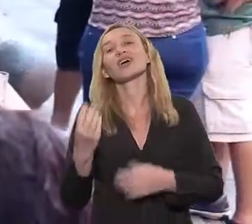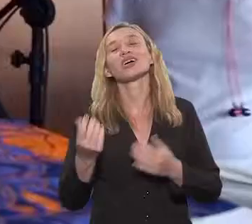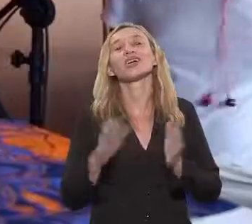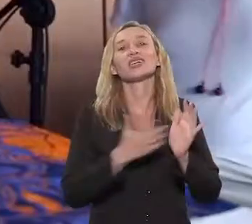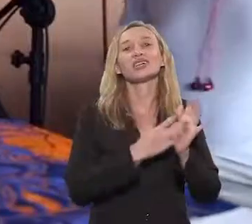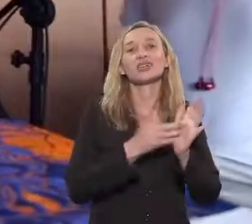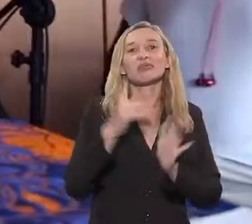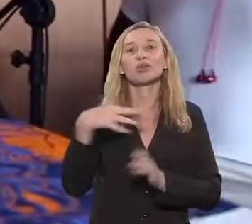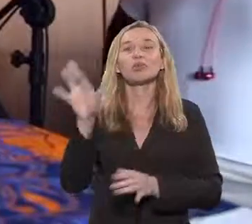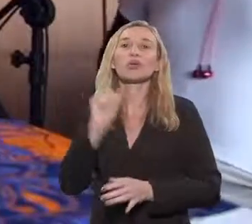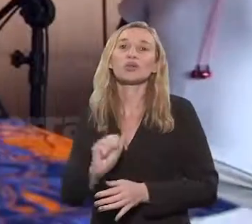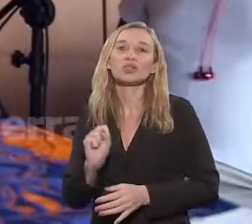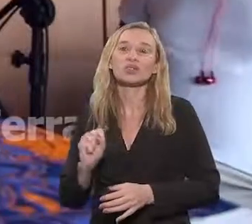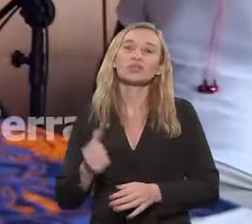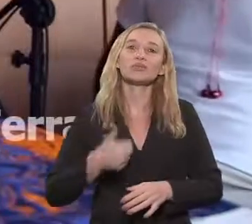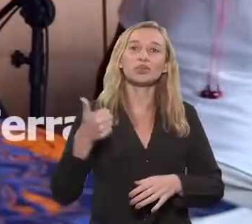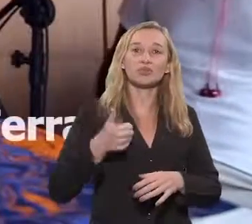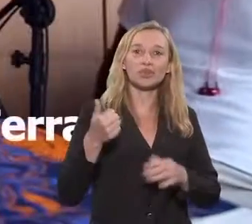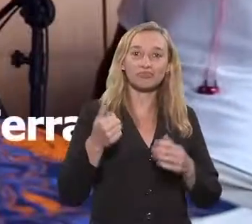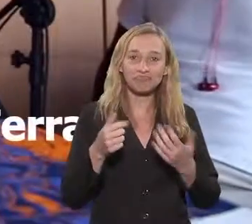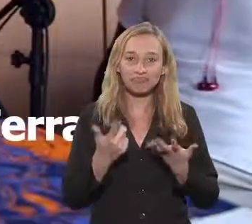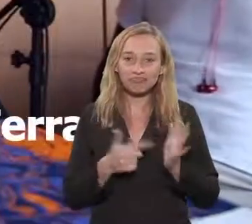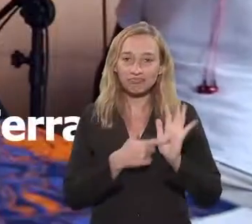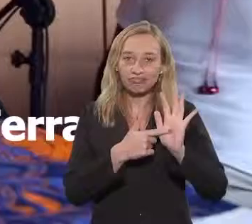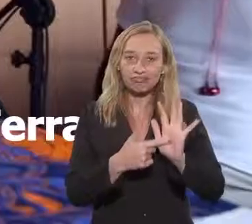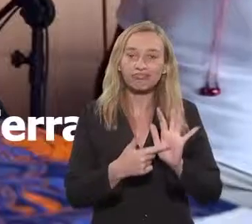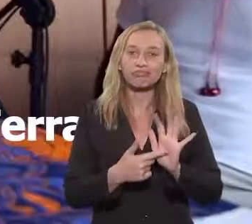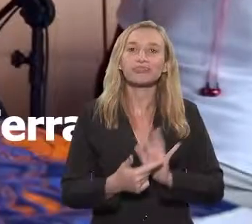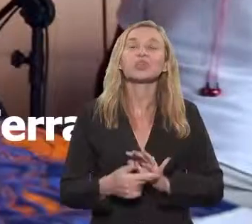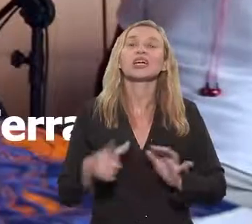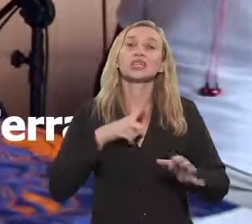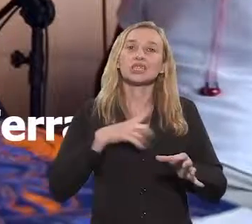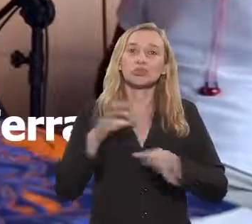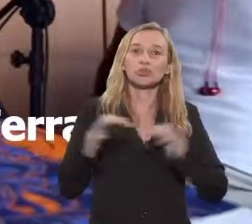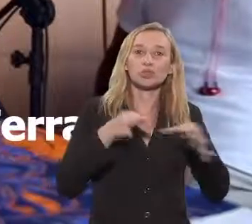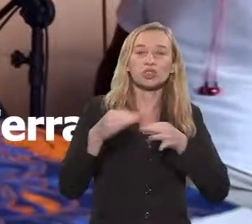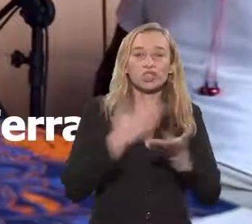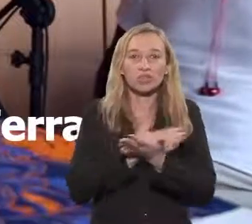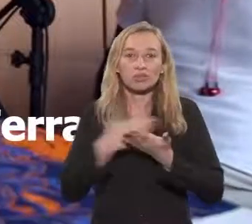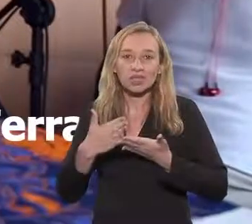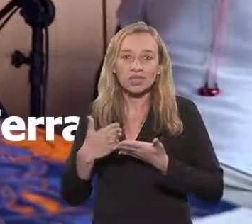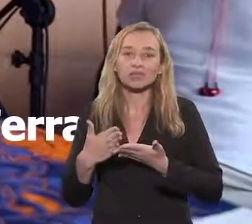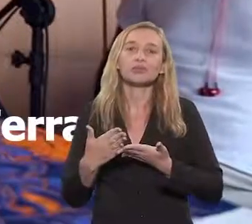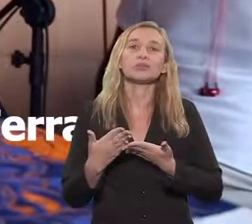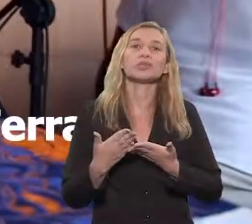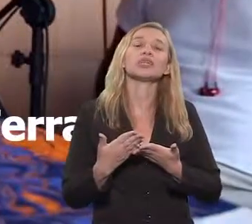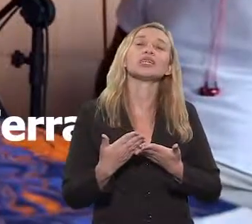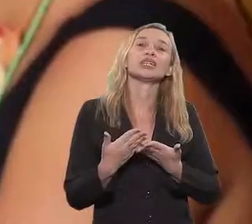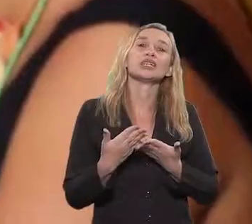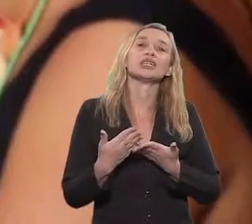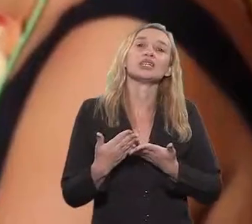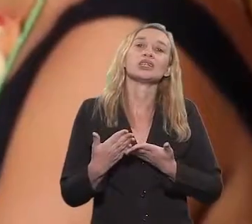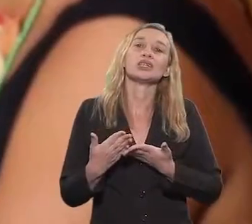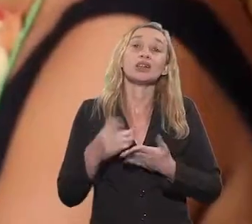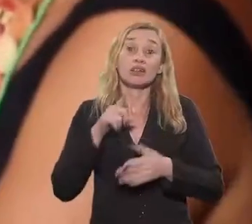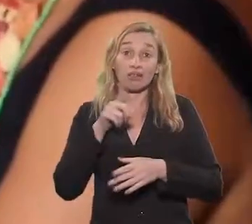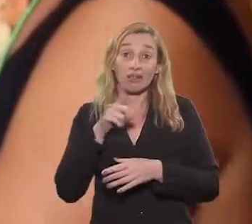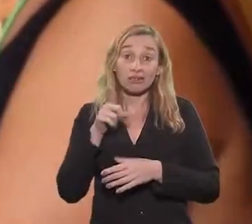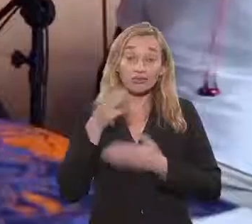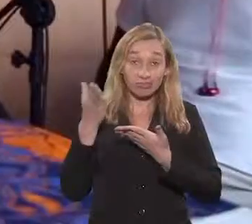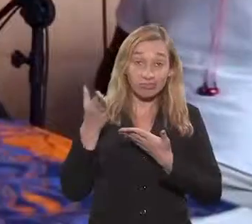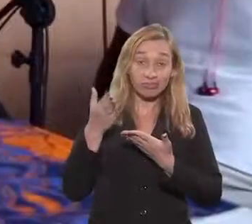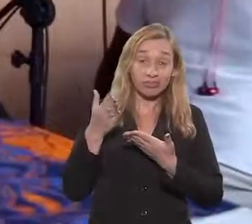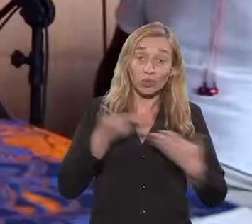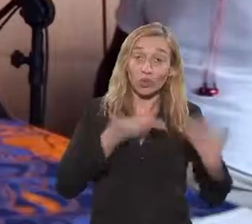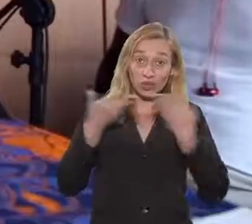em Prosa, primeira edição. A gente tem um projeto que está começando lá em